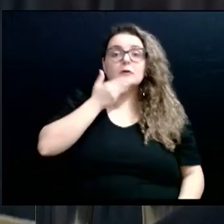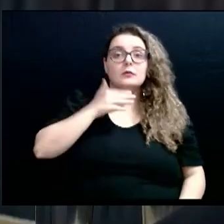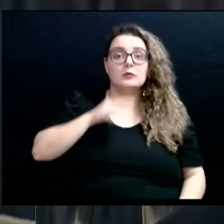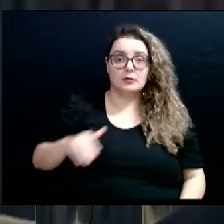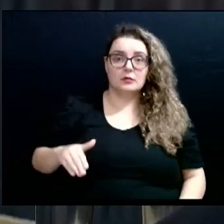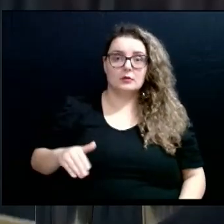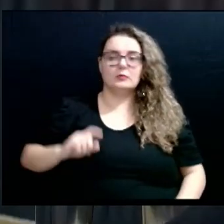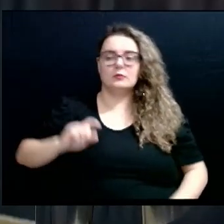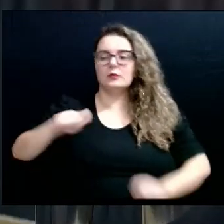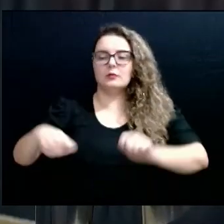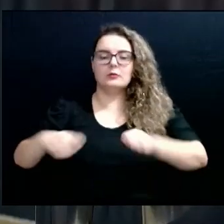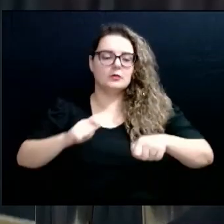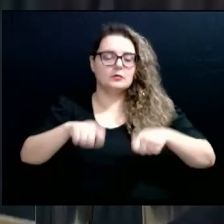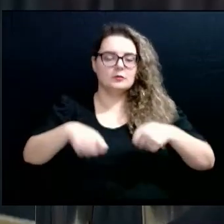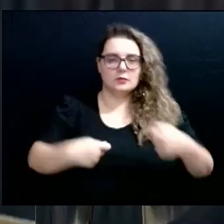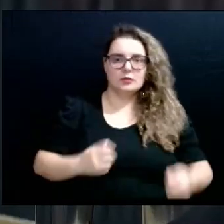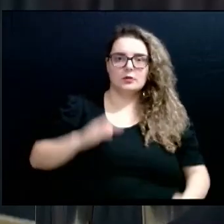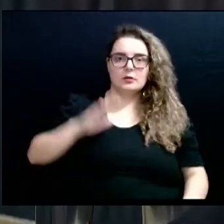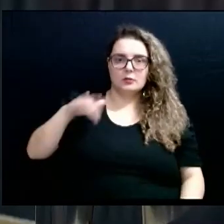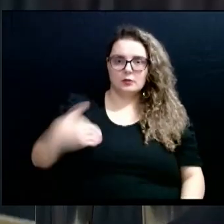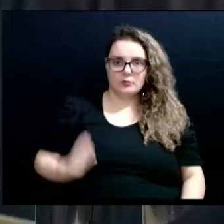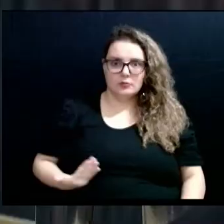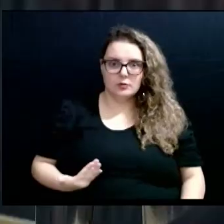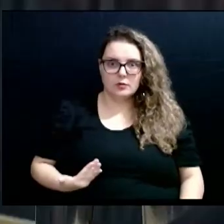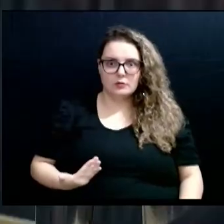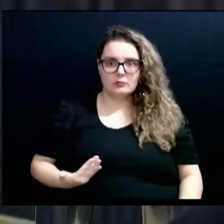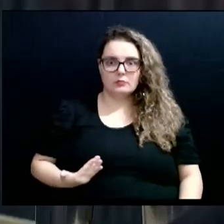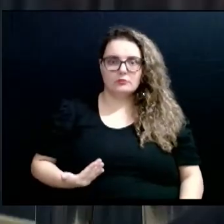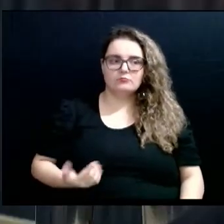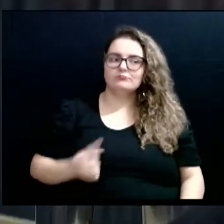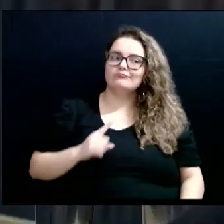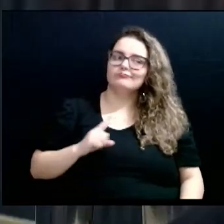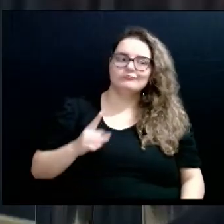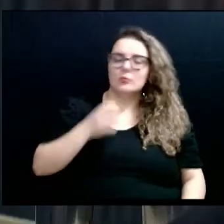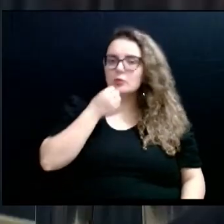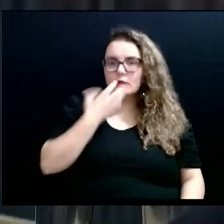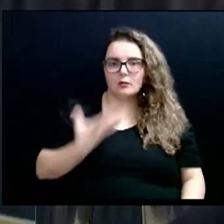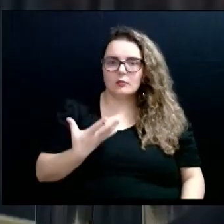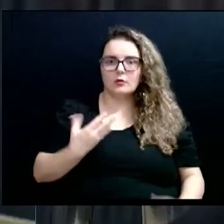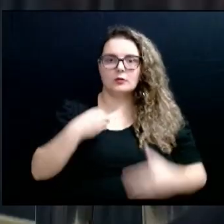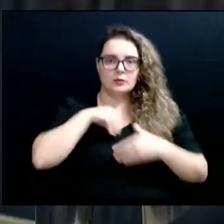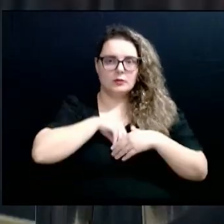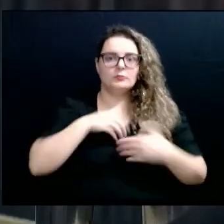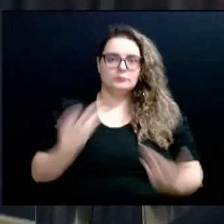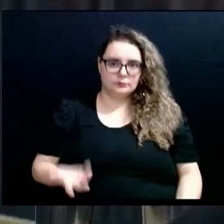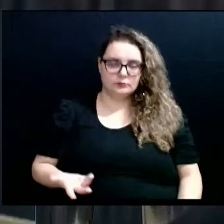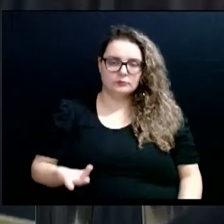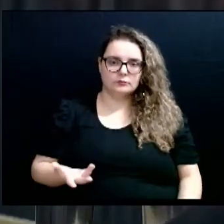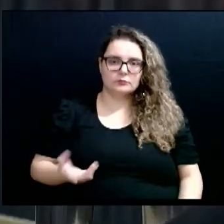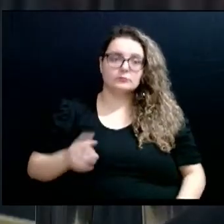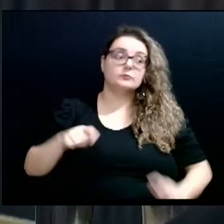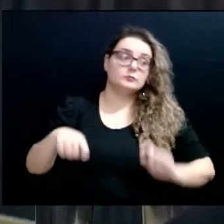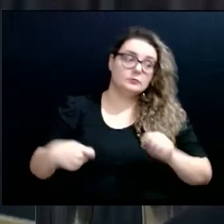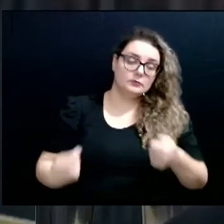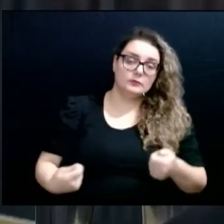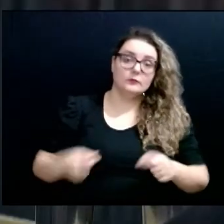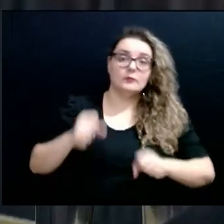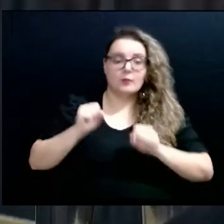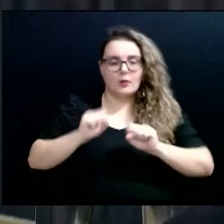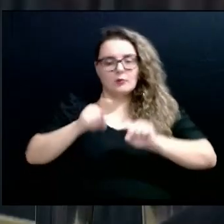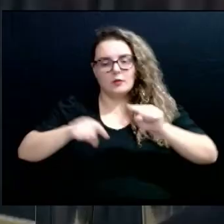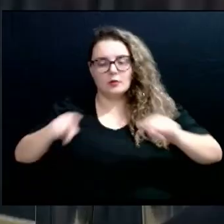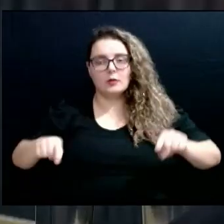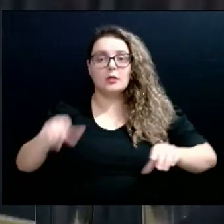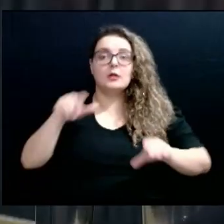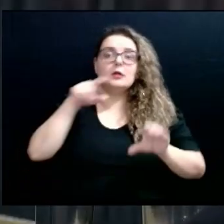sinais quando algo não tá bem dentro dela, né? E esses sinais podem variar, depende muito de